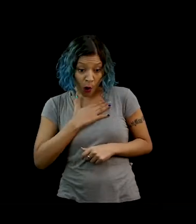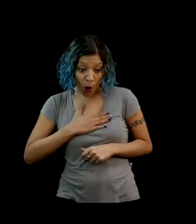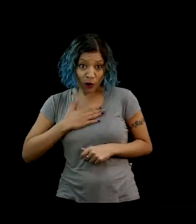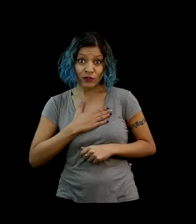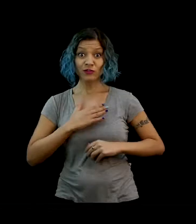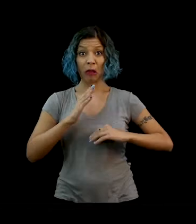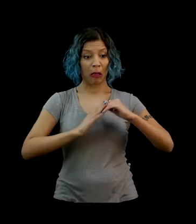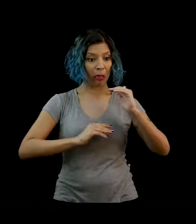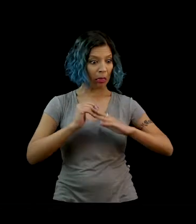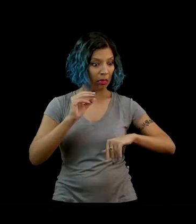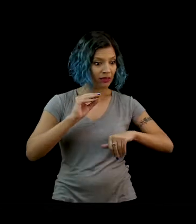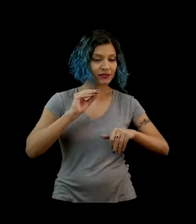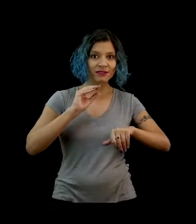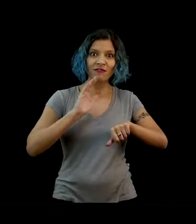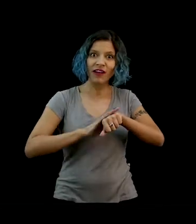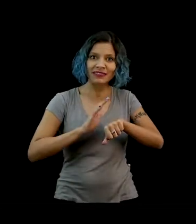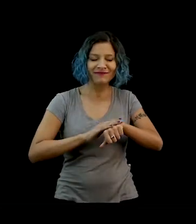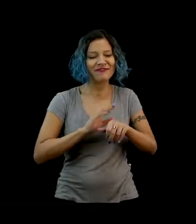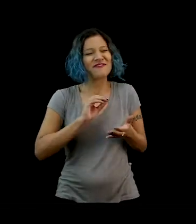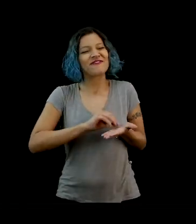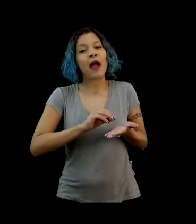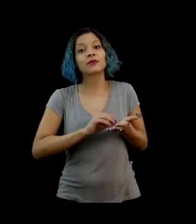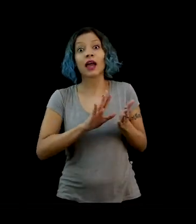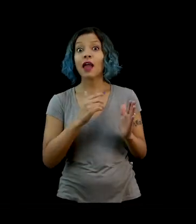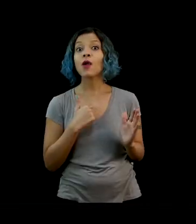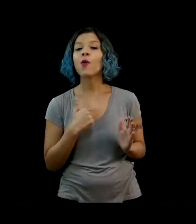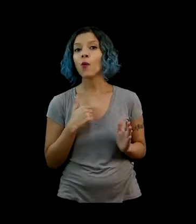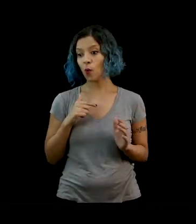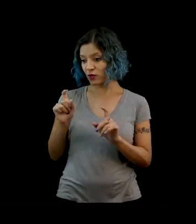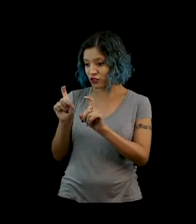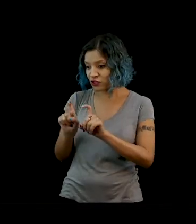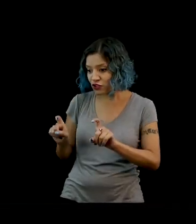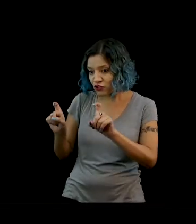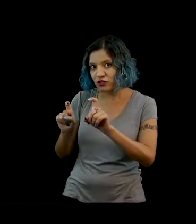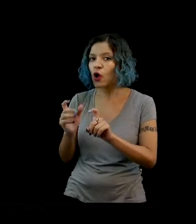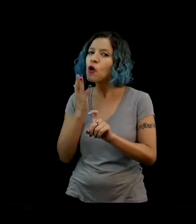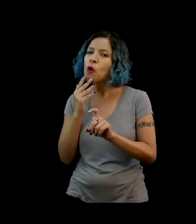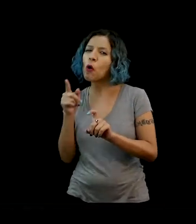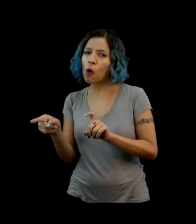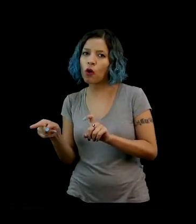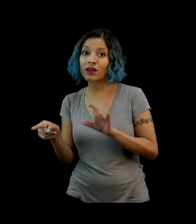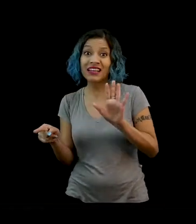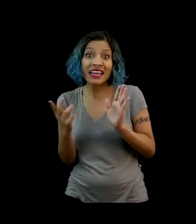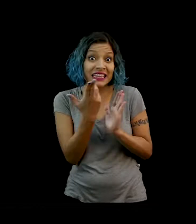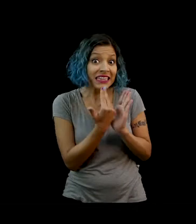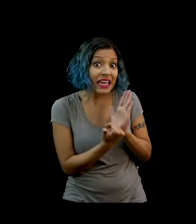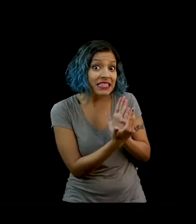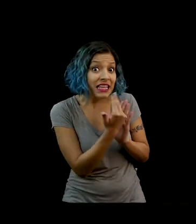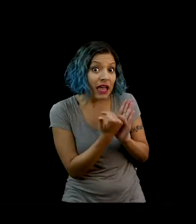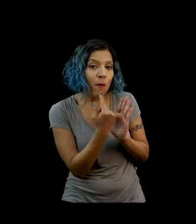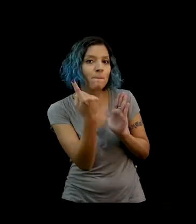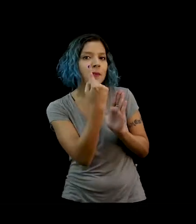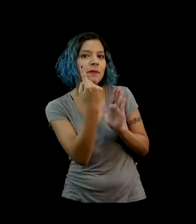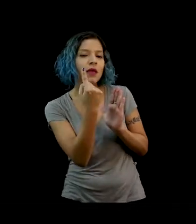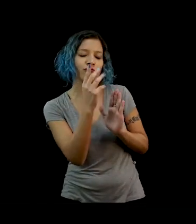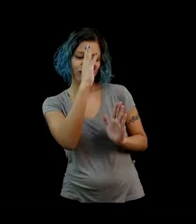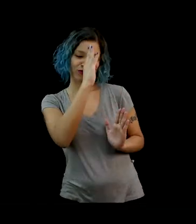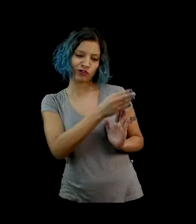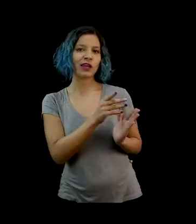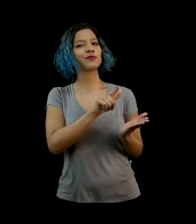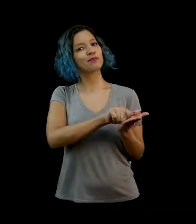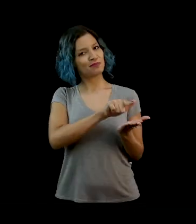Eu ainda acho importante fazendo papel sempre que eu faço um quadrinho eu penso sempre na forma impressa dele